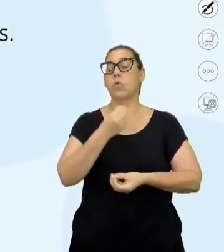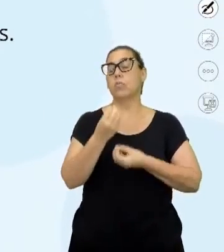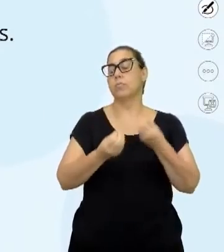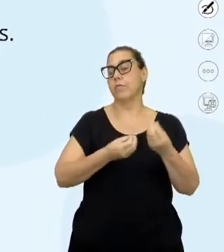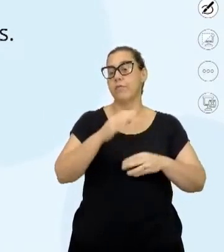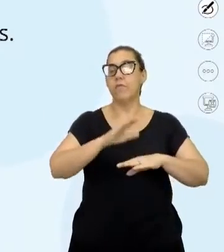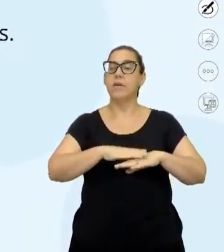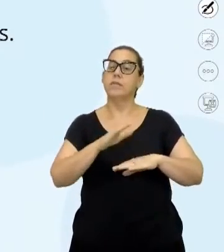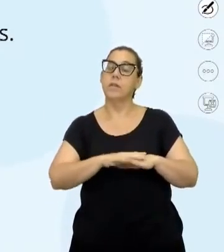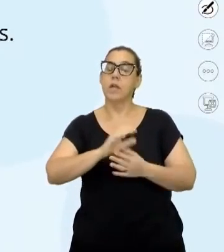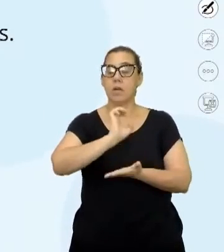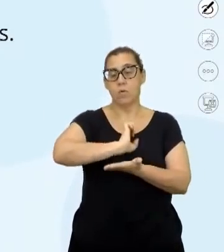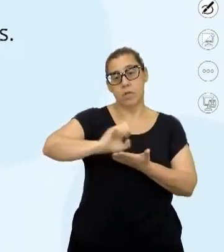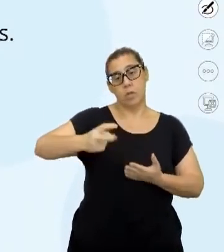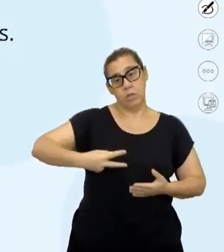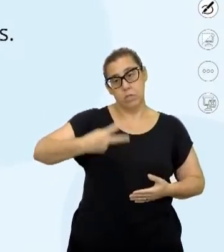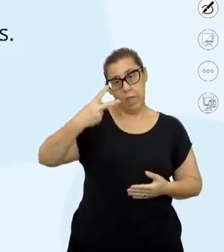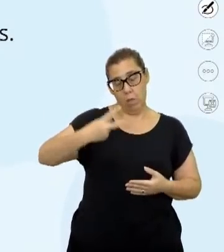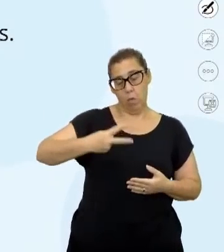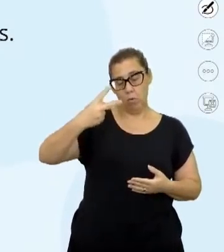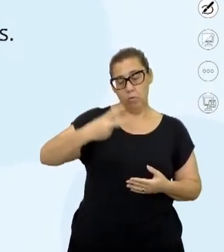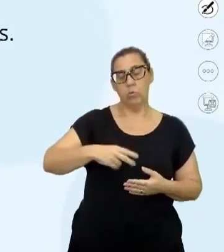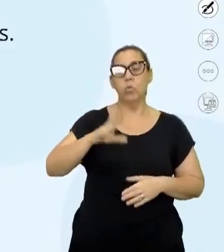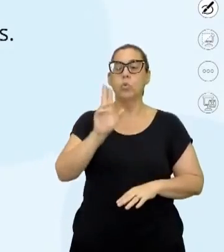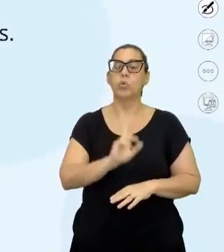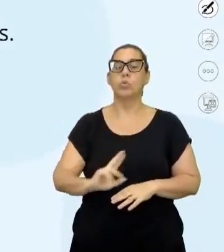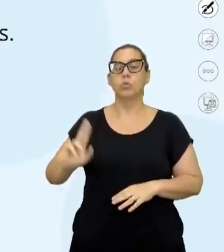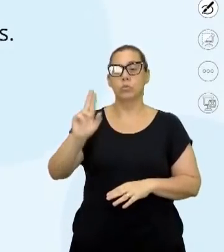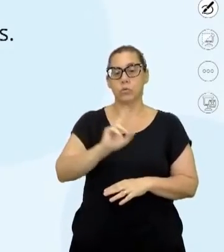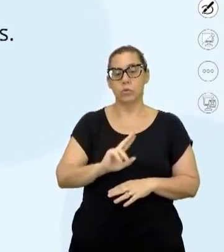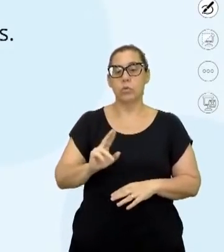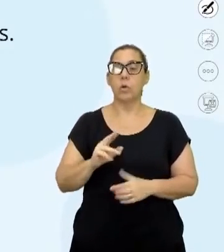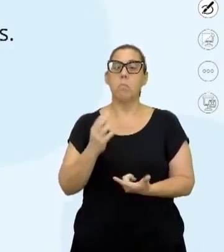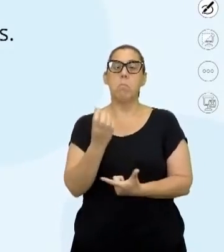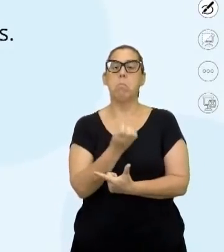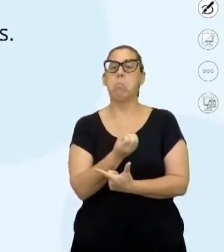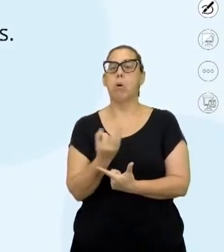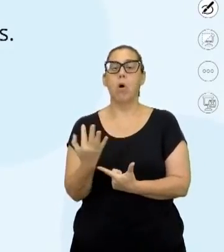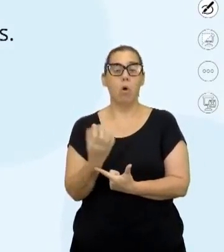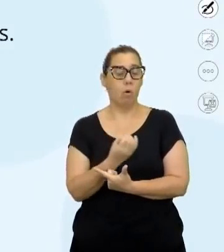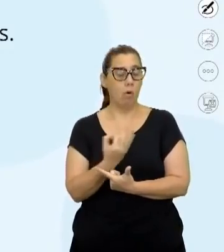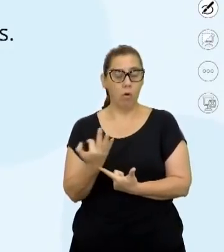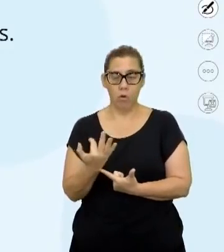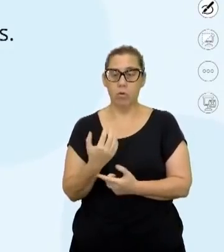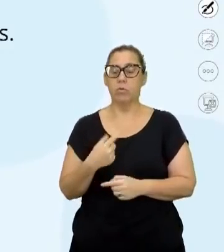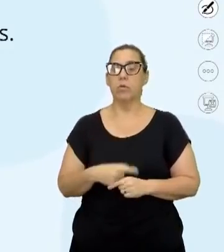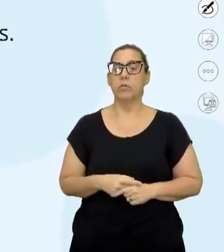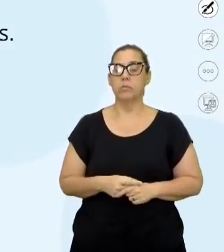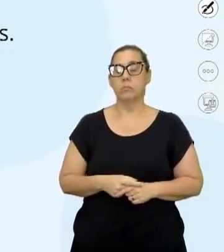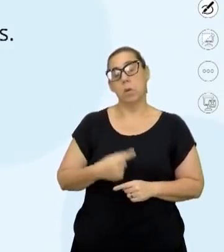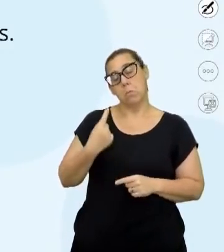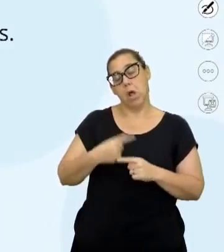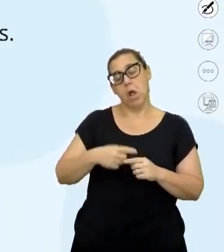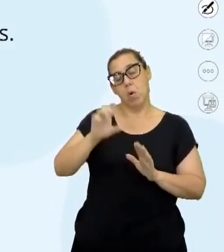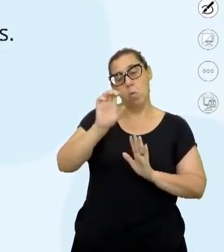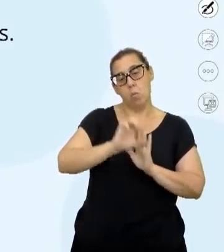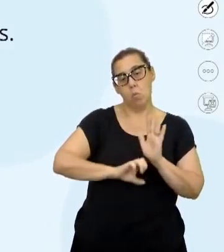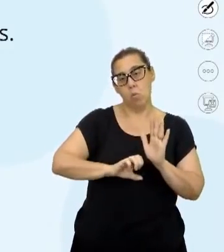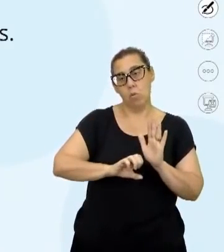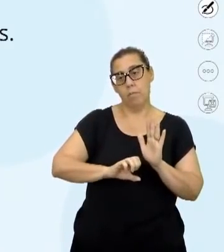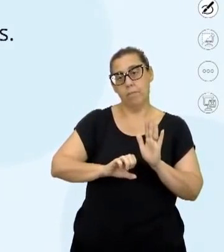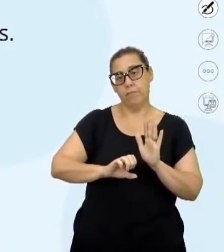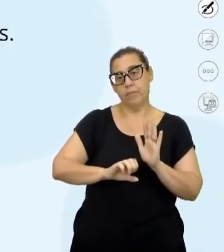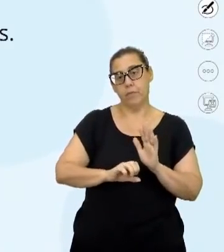usando aí a fatoração, as operações com os polinômios. Porque as equações de segundo grau, pra gente vai ser do